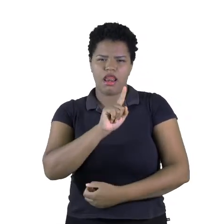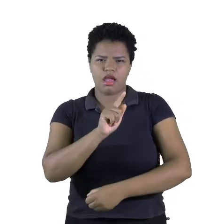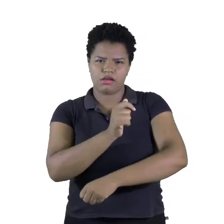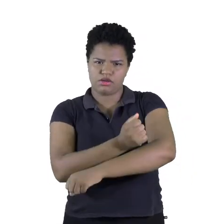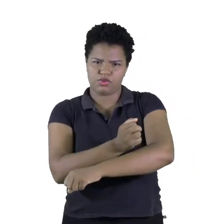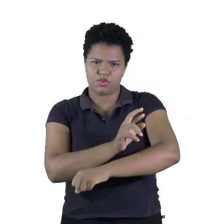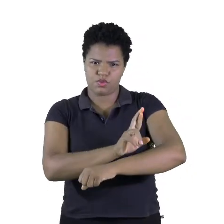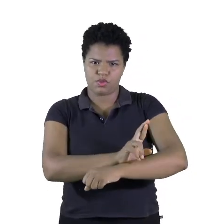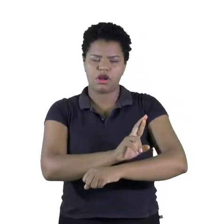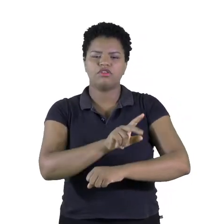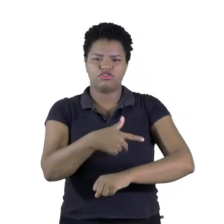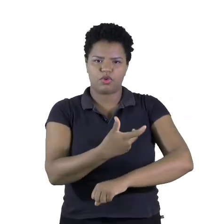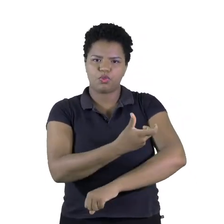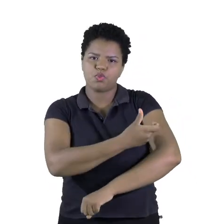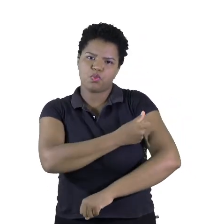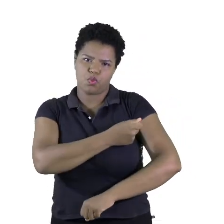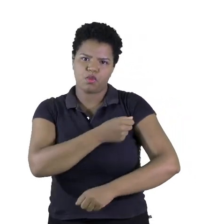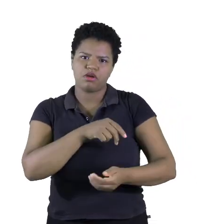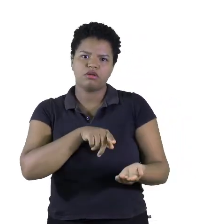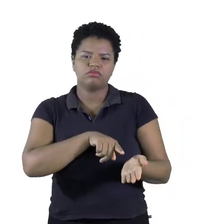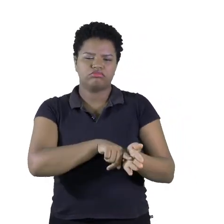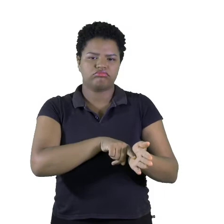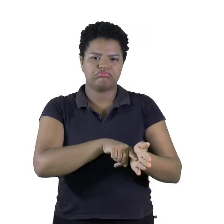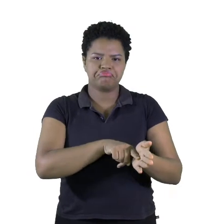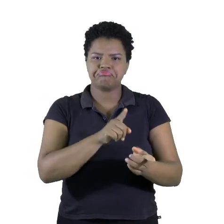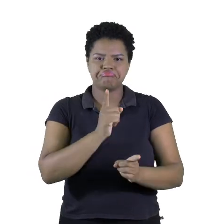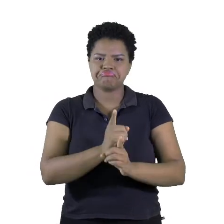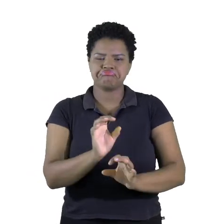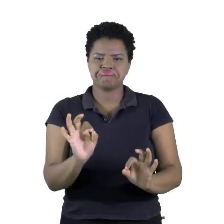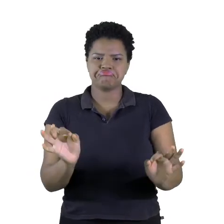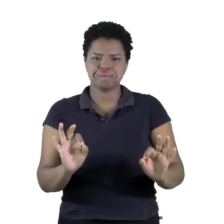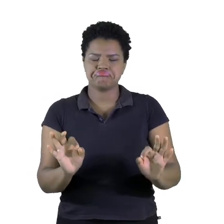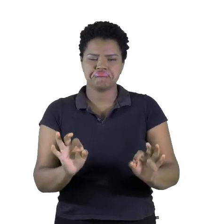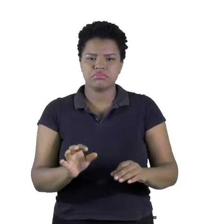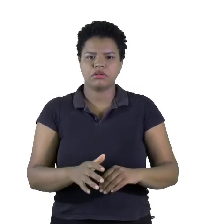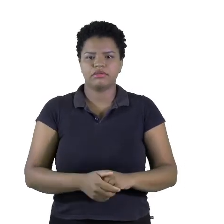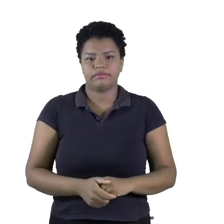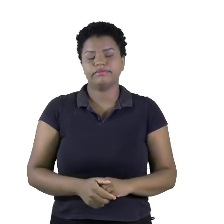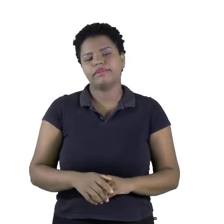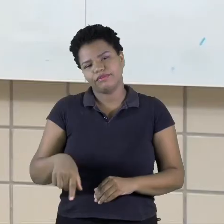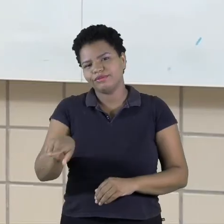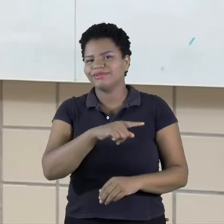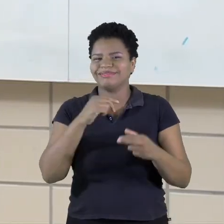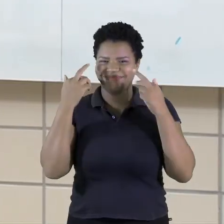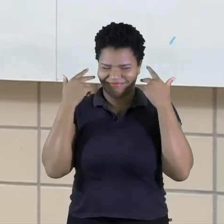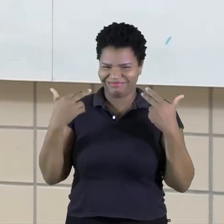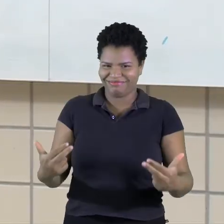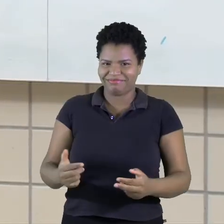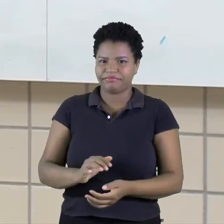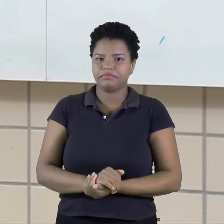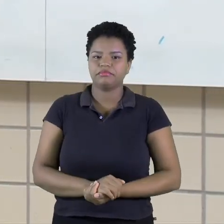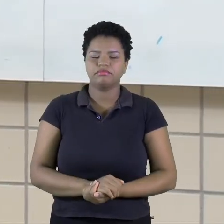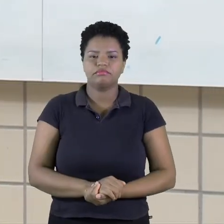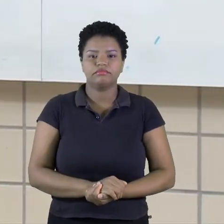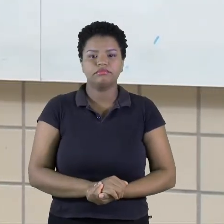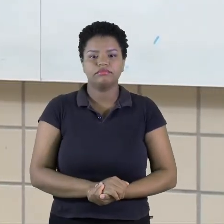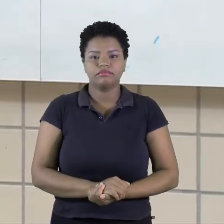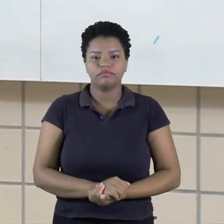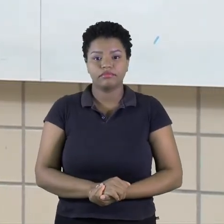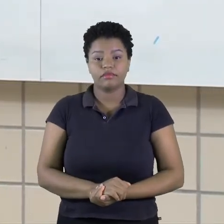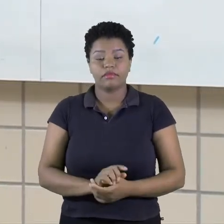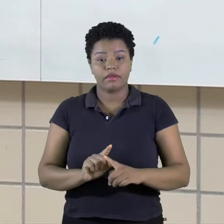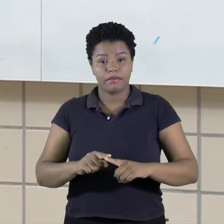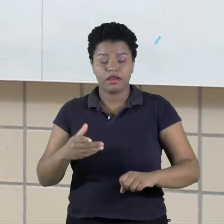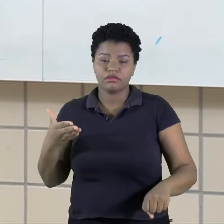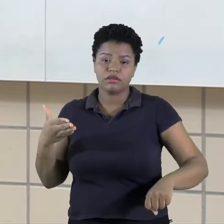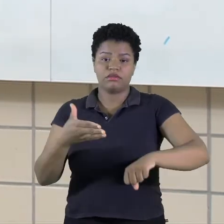tudo certinho, e não foi contestado nada, tá bom? Só para vocês ficarem tranquilos. Mas a questão da interferência